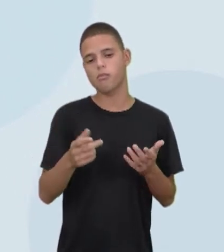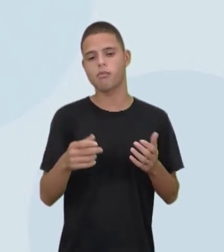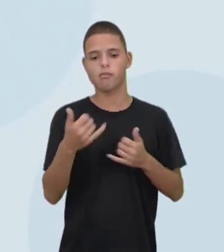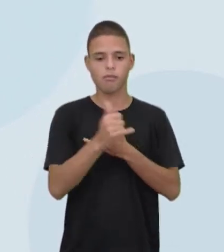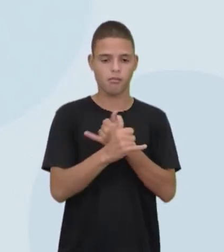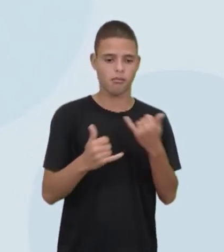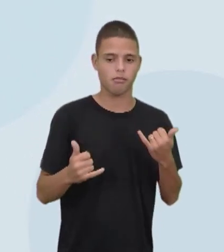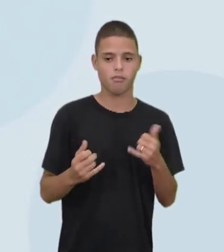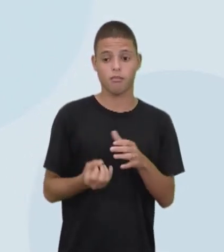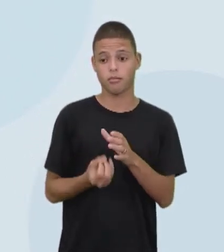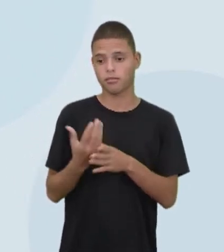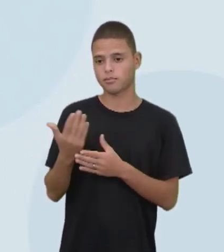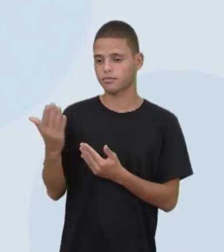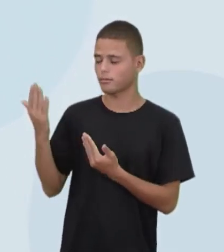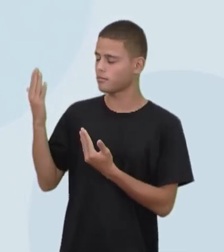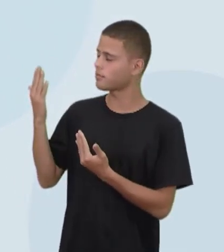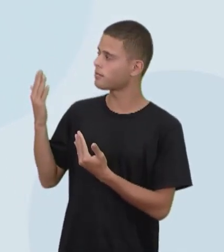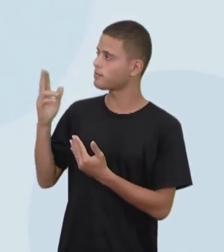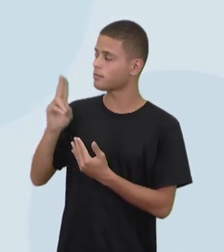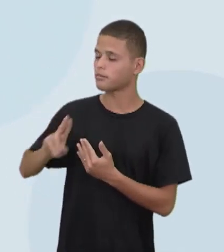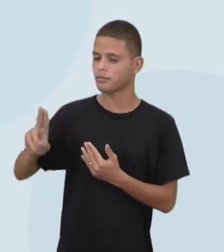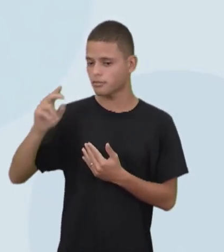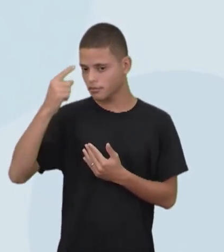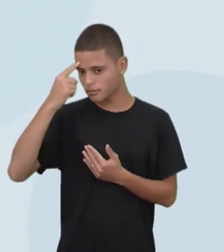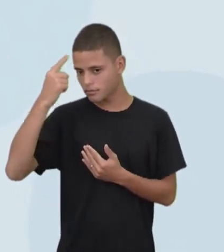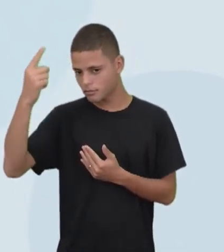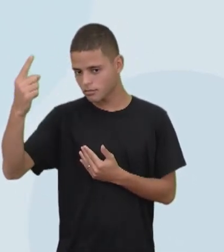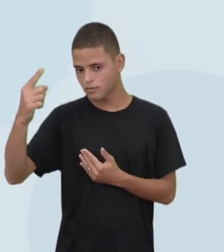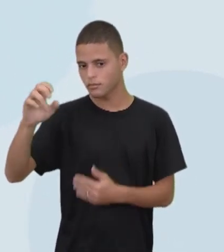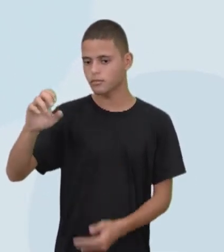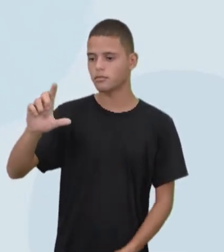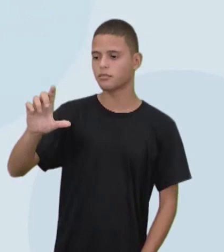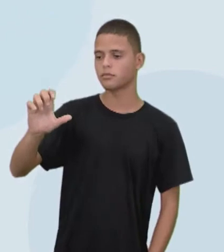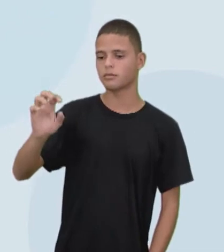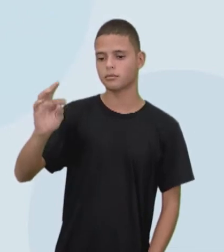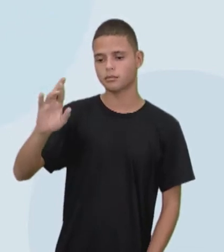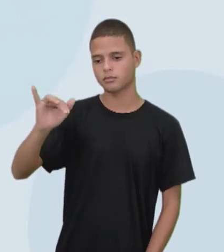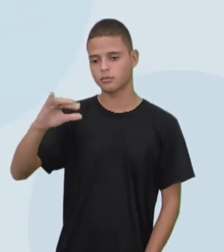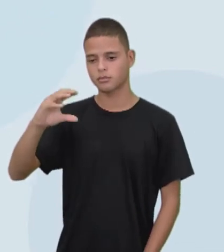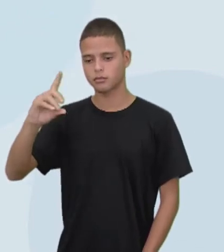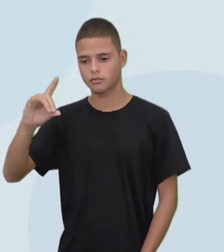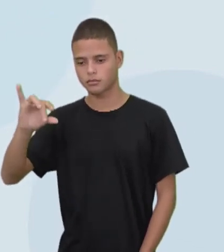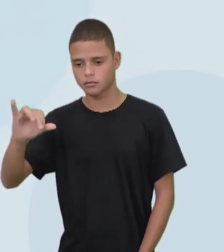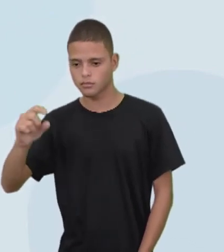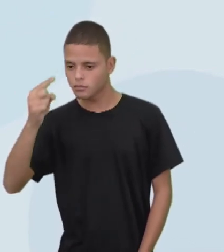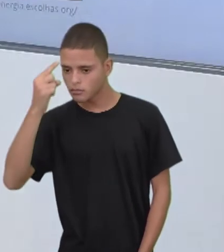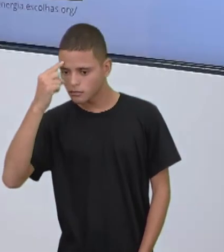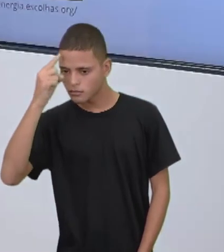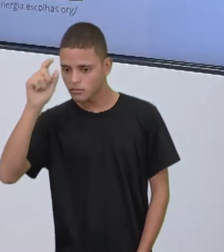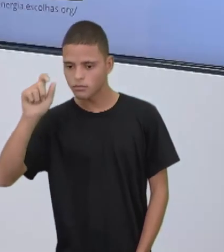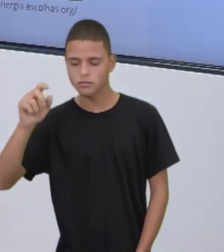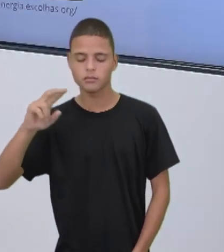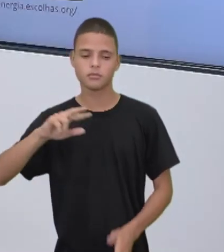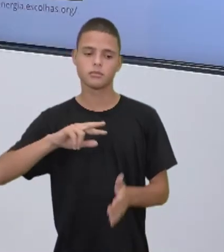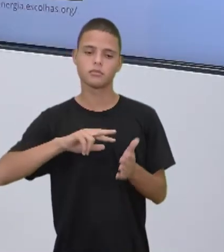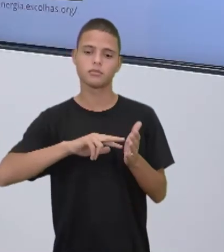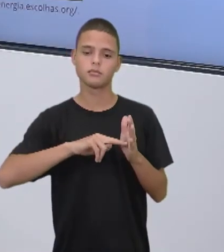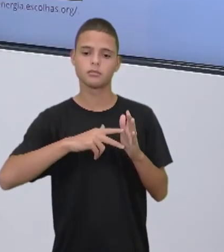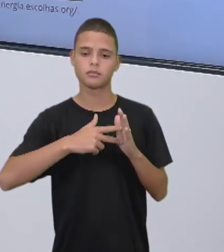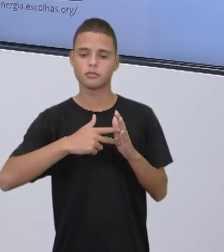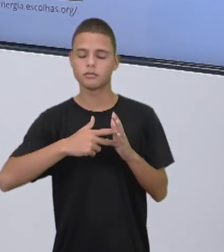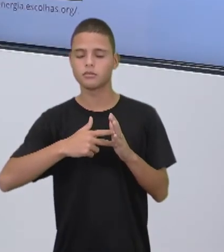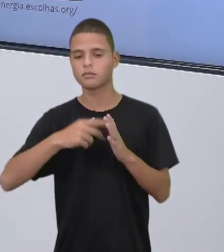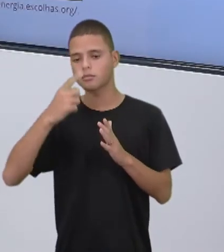é a eletricidade. Lembrando que eletricidade, cidade tem a ideia de movimento e elétron